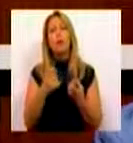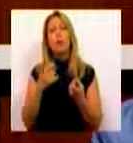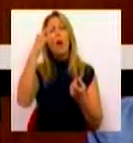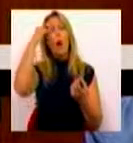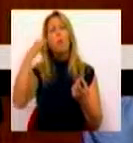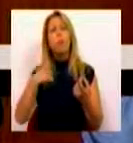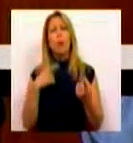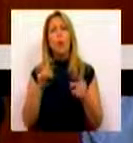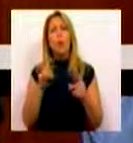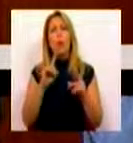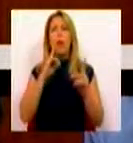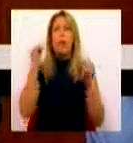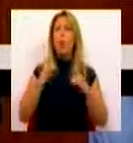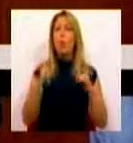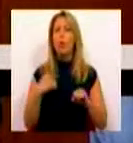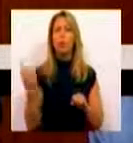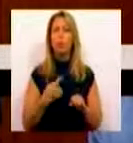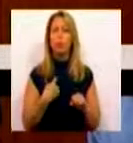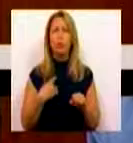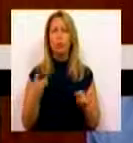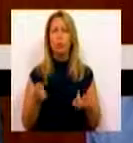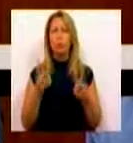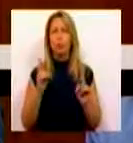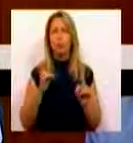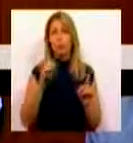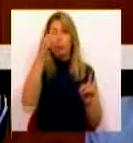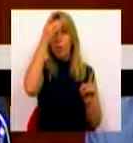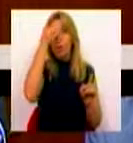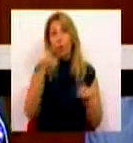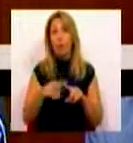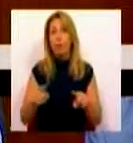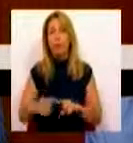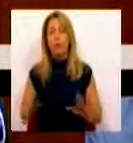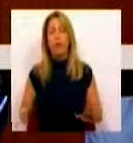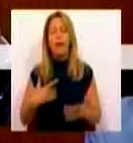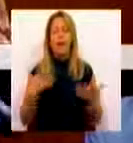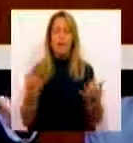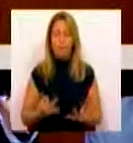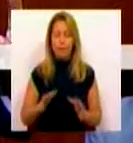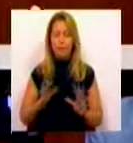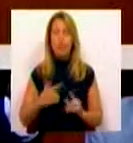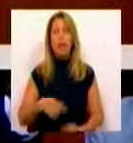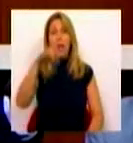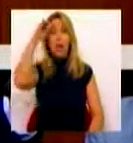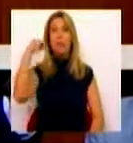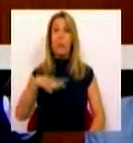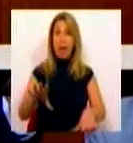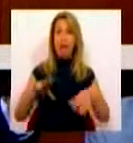Há um problema, de facto, que é difícil de aceitar e